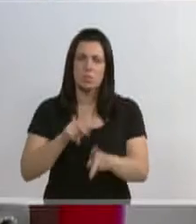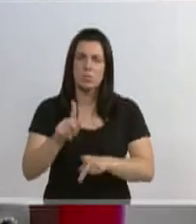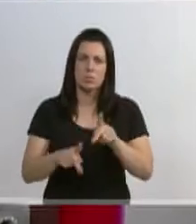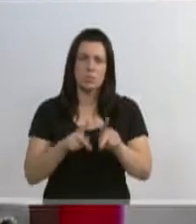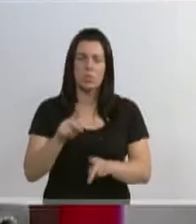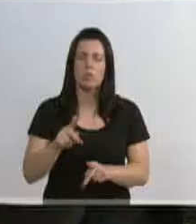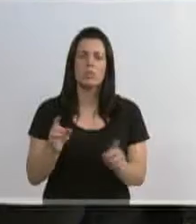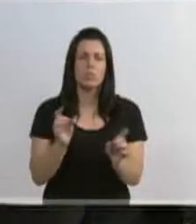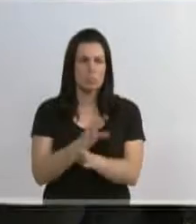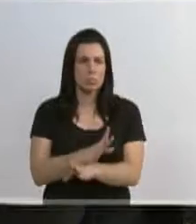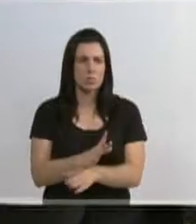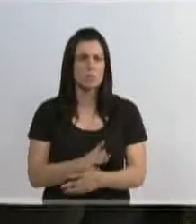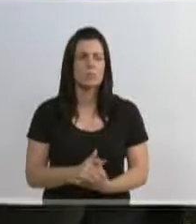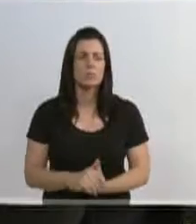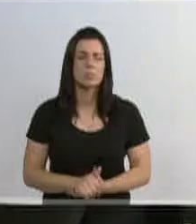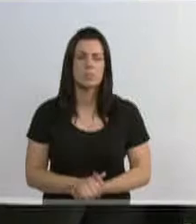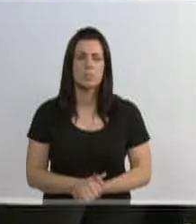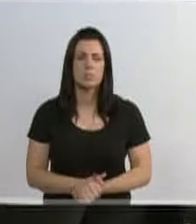isso, presidente.